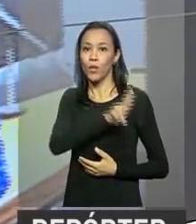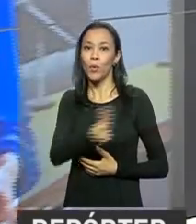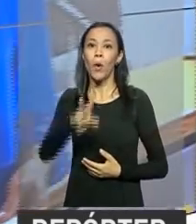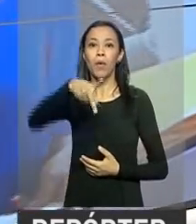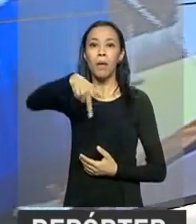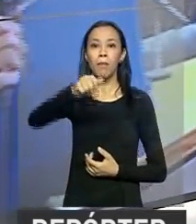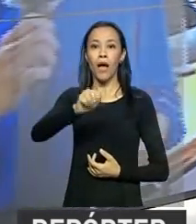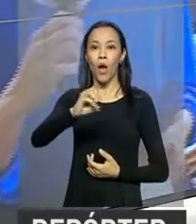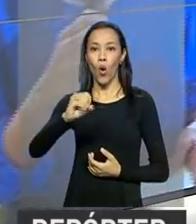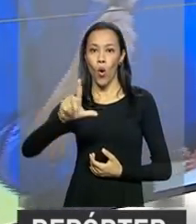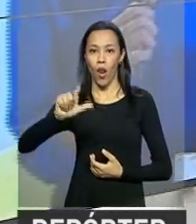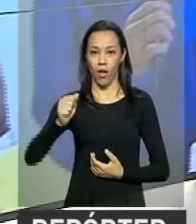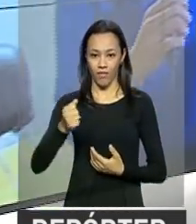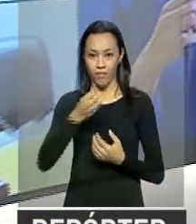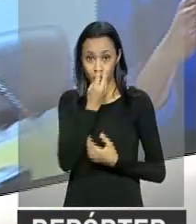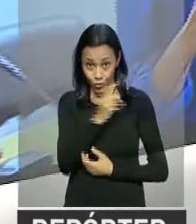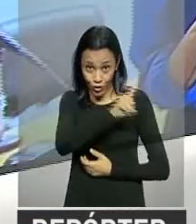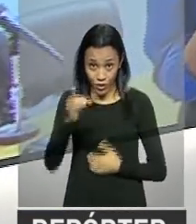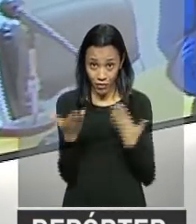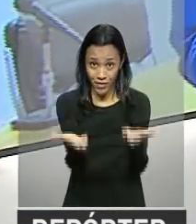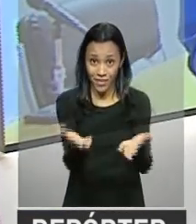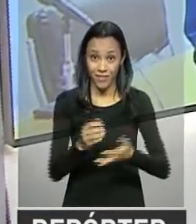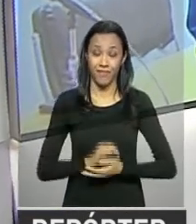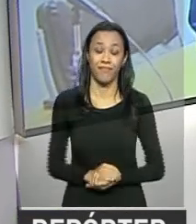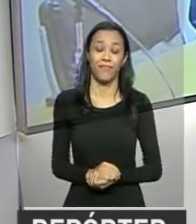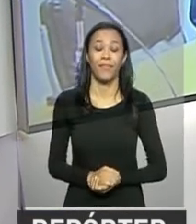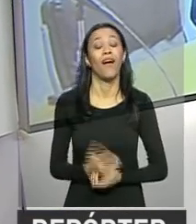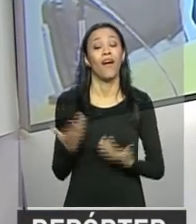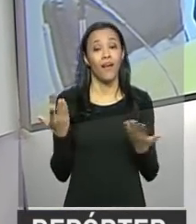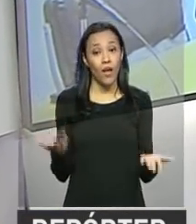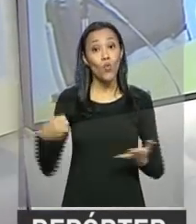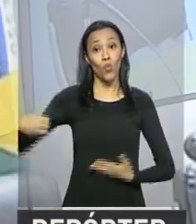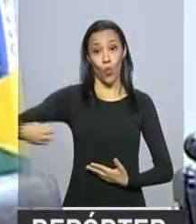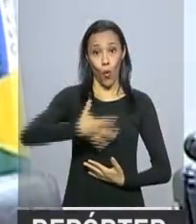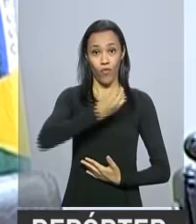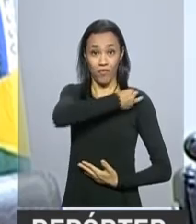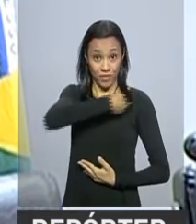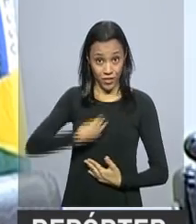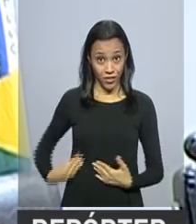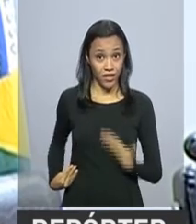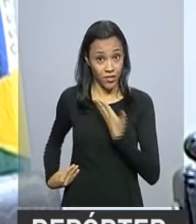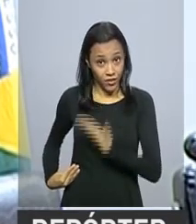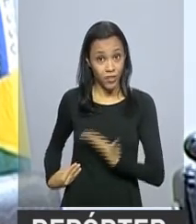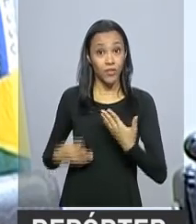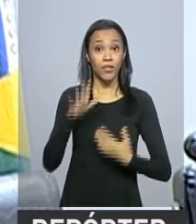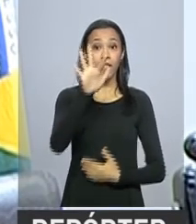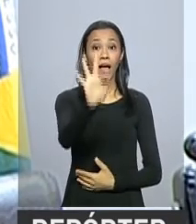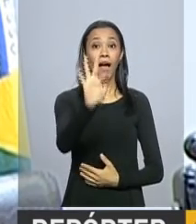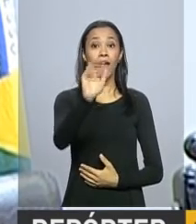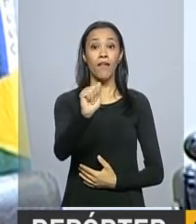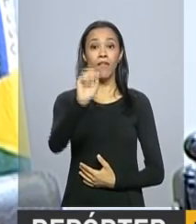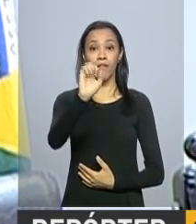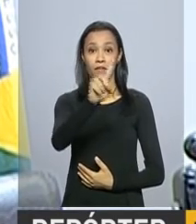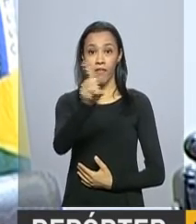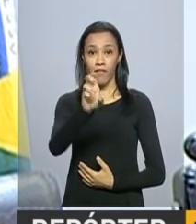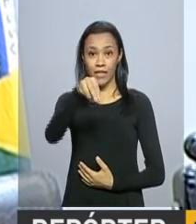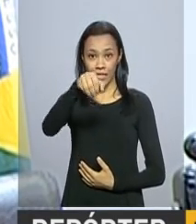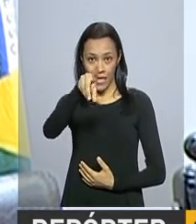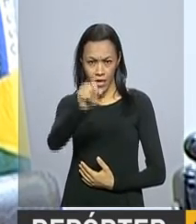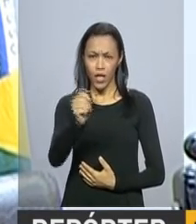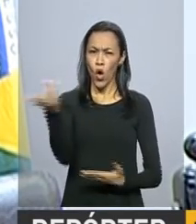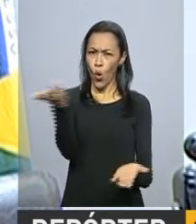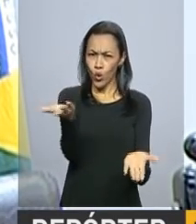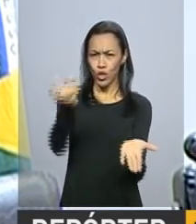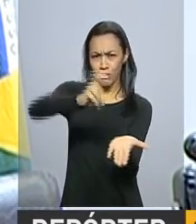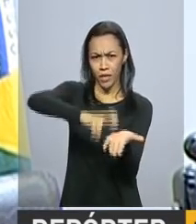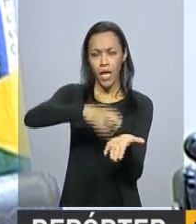você. Bom dia, Carla. Olha, Carla, o novo ministro da Fazenda, Henrique Meirelles, disse hoje pela manhã, em entrevista